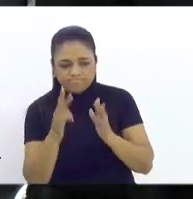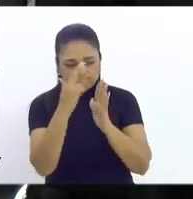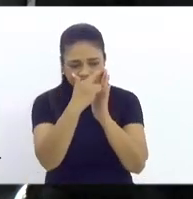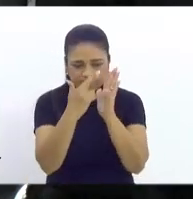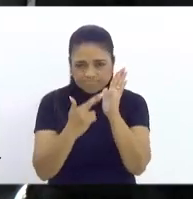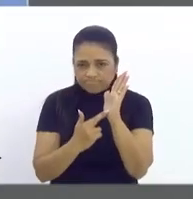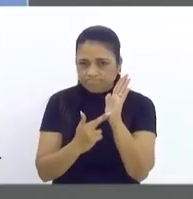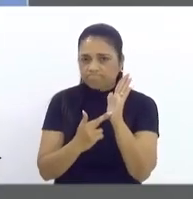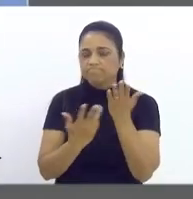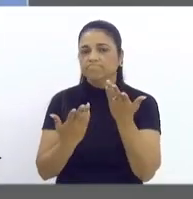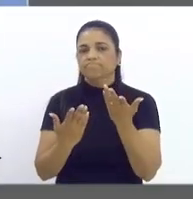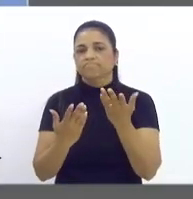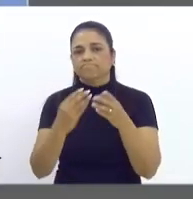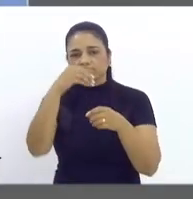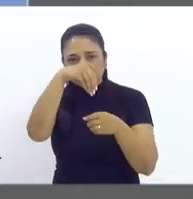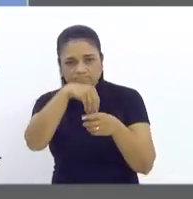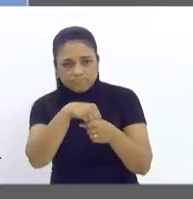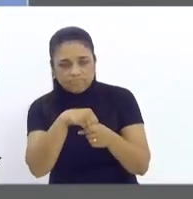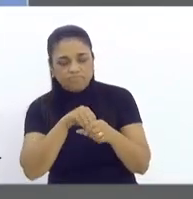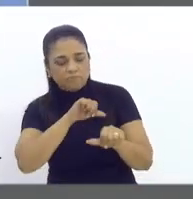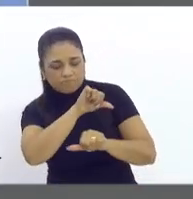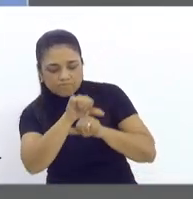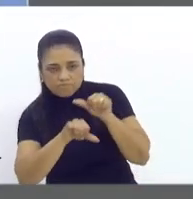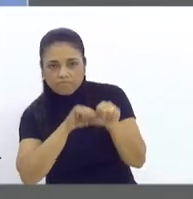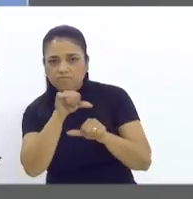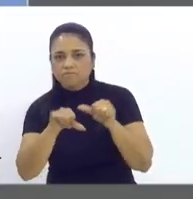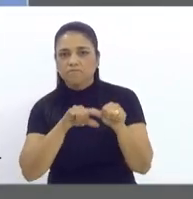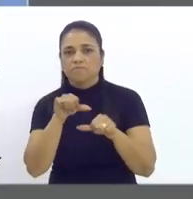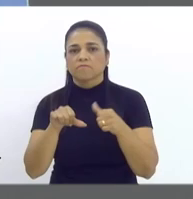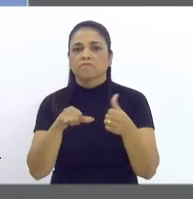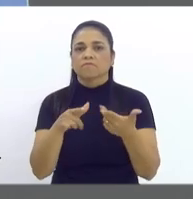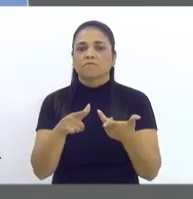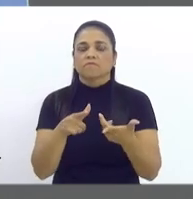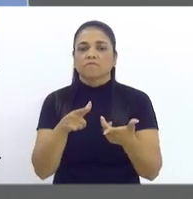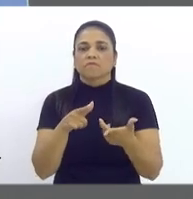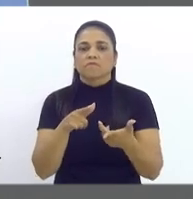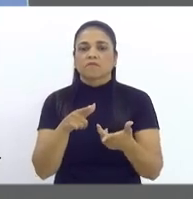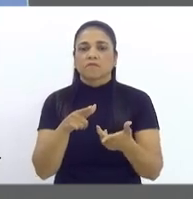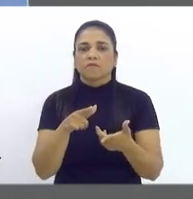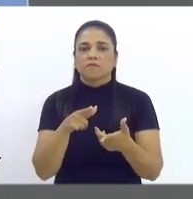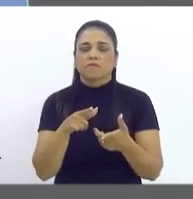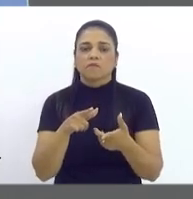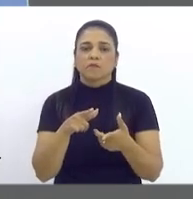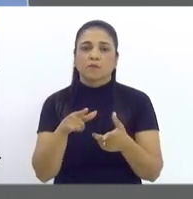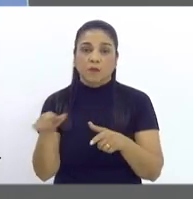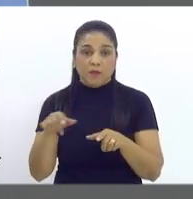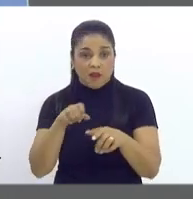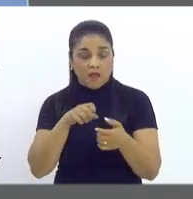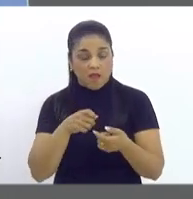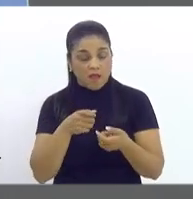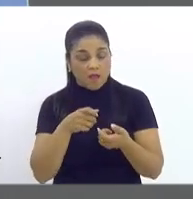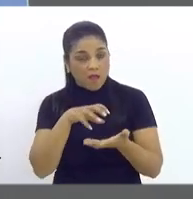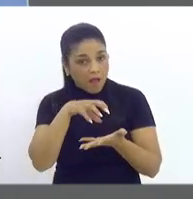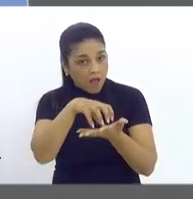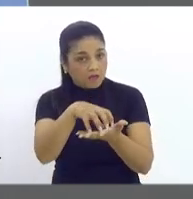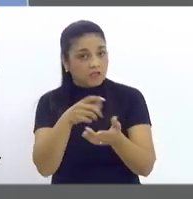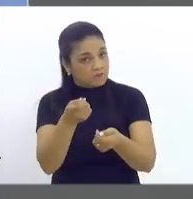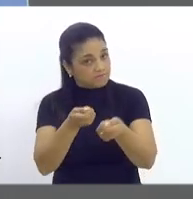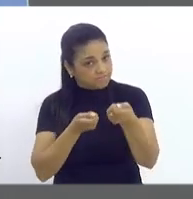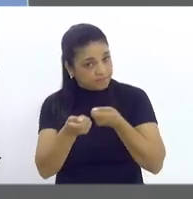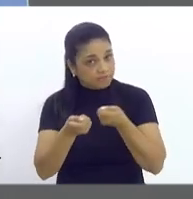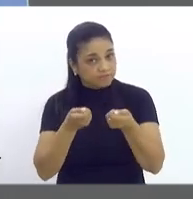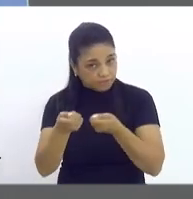para atender a essas alterações que implantadas pela agência reguladora.